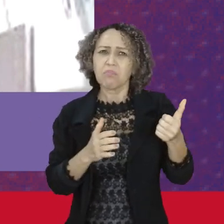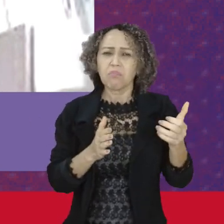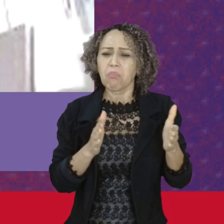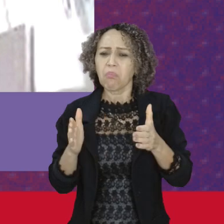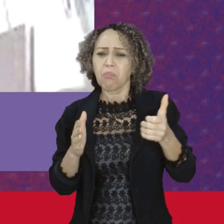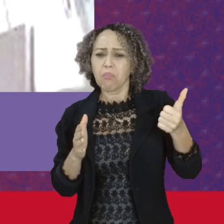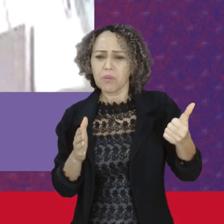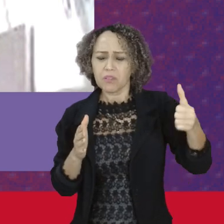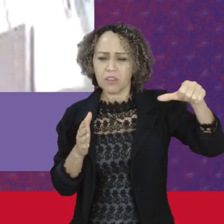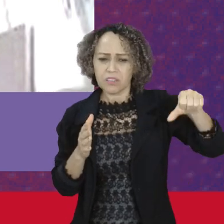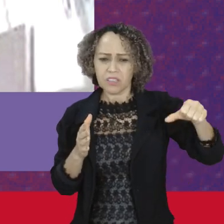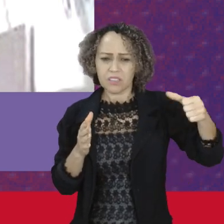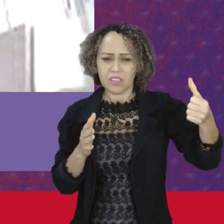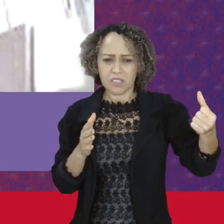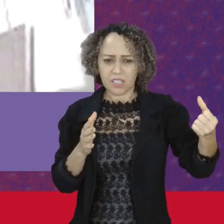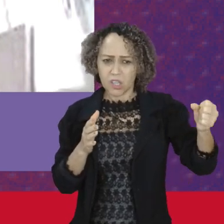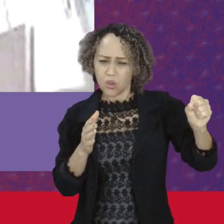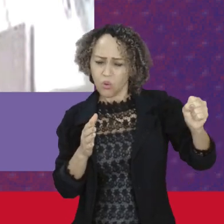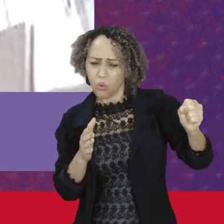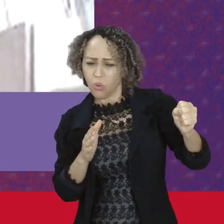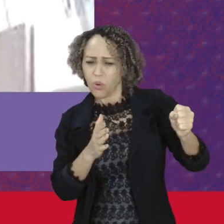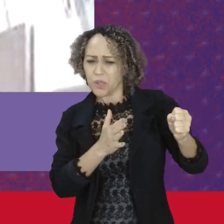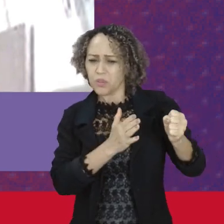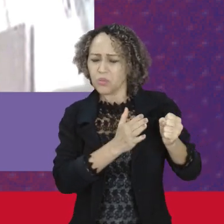todos os atores sociais